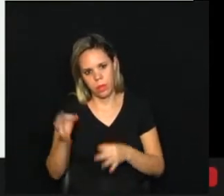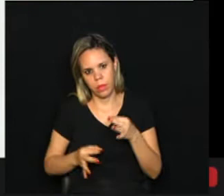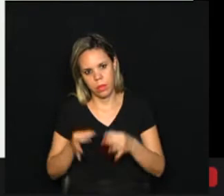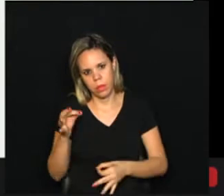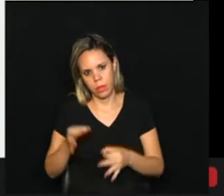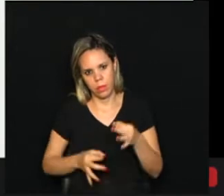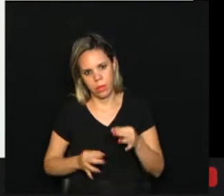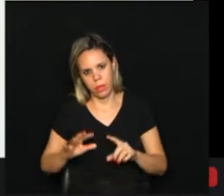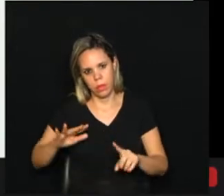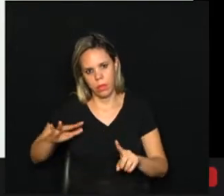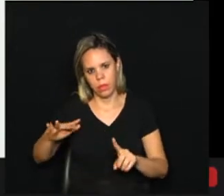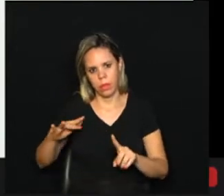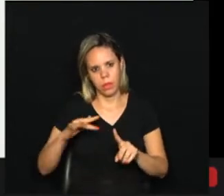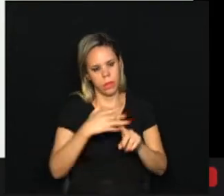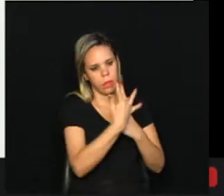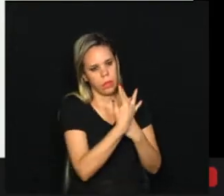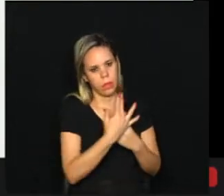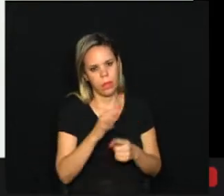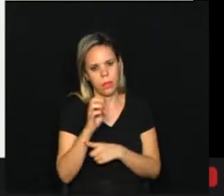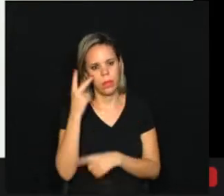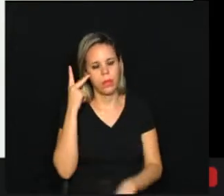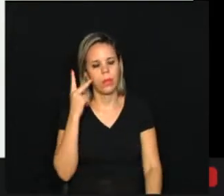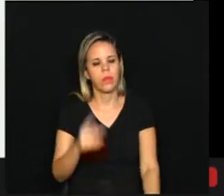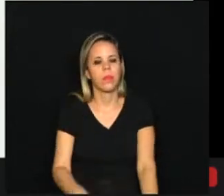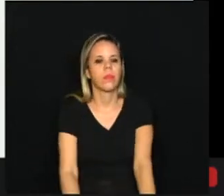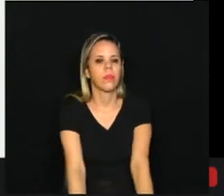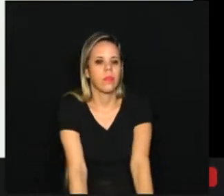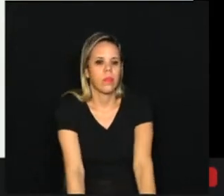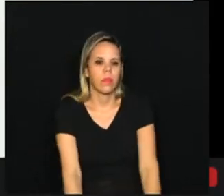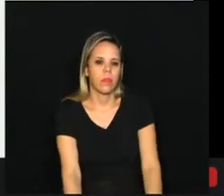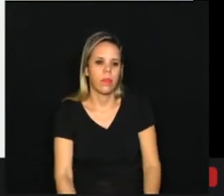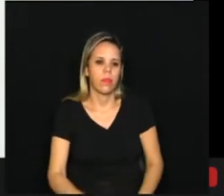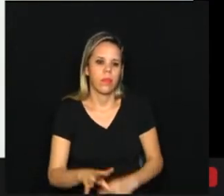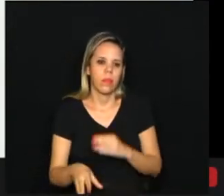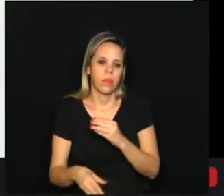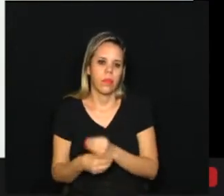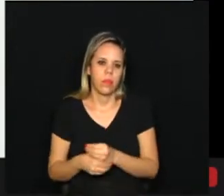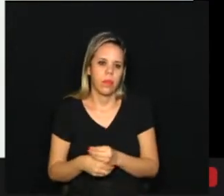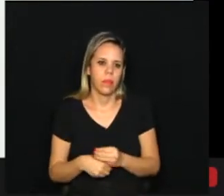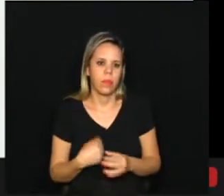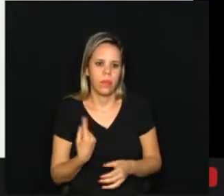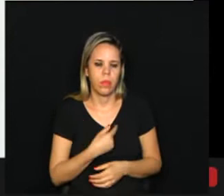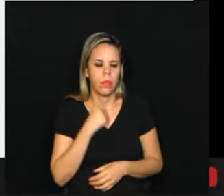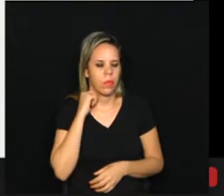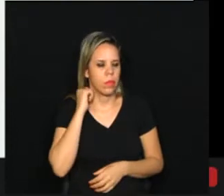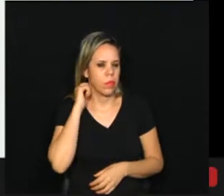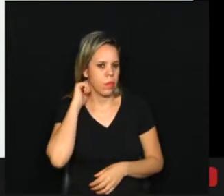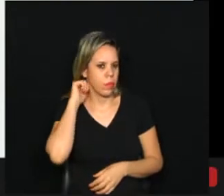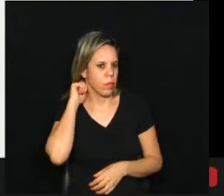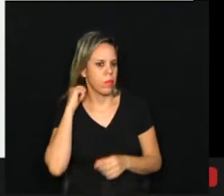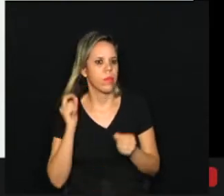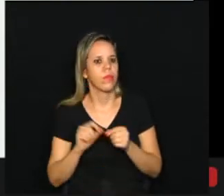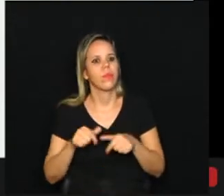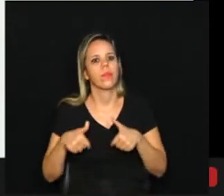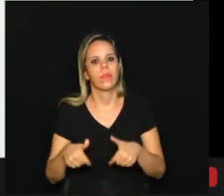e Cidadania do Estado de São Paulo. Então, em complemento, nós também fizemos mais essa